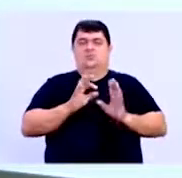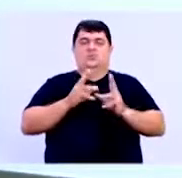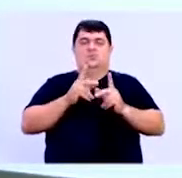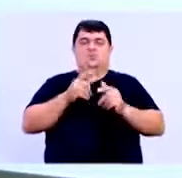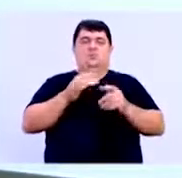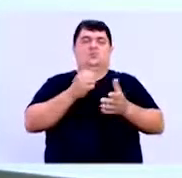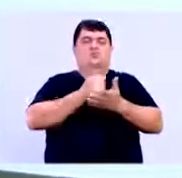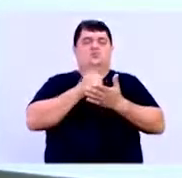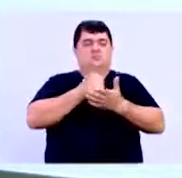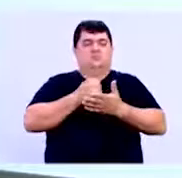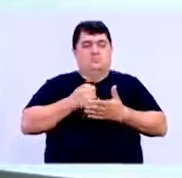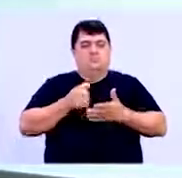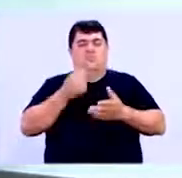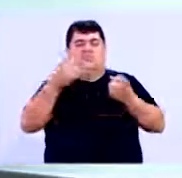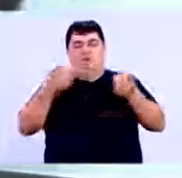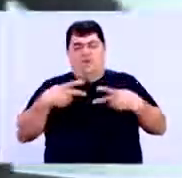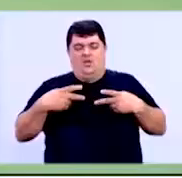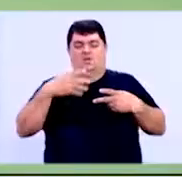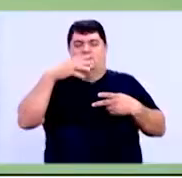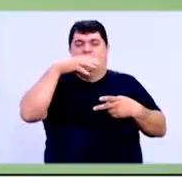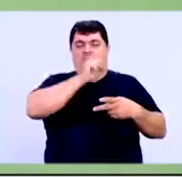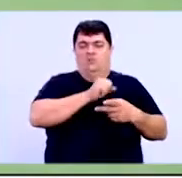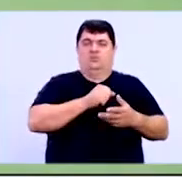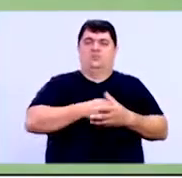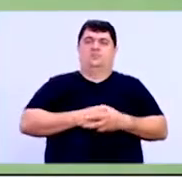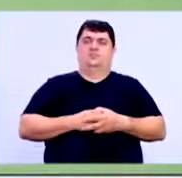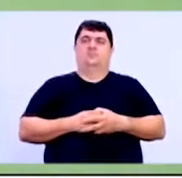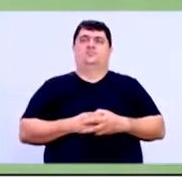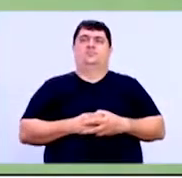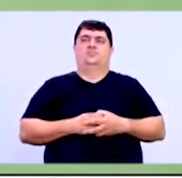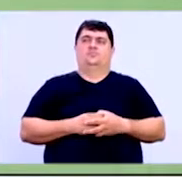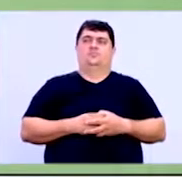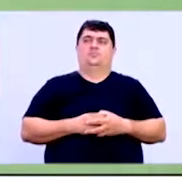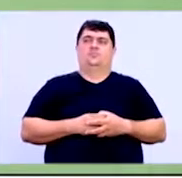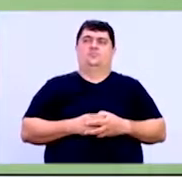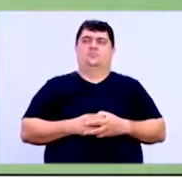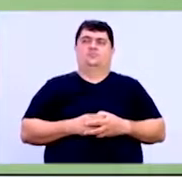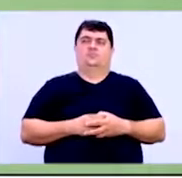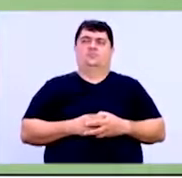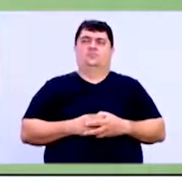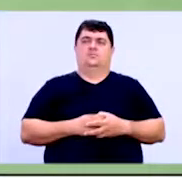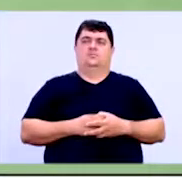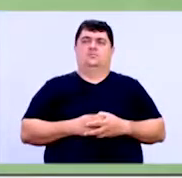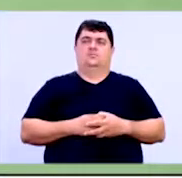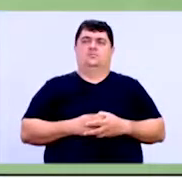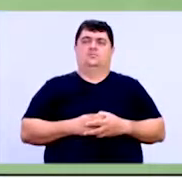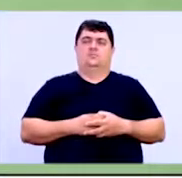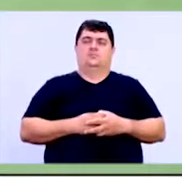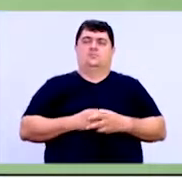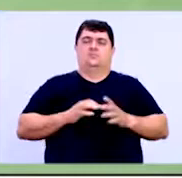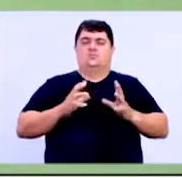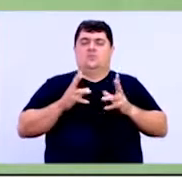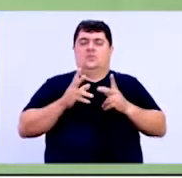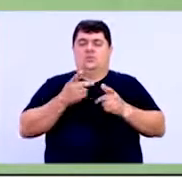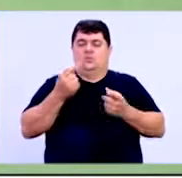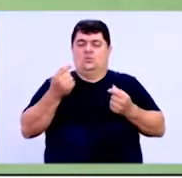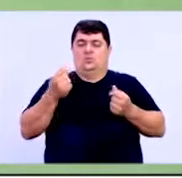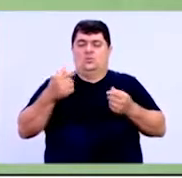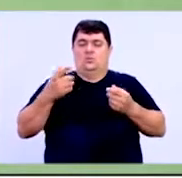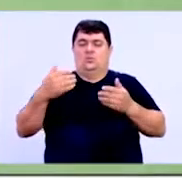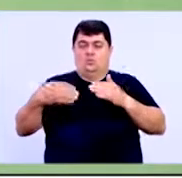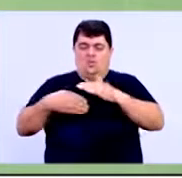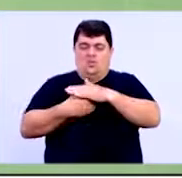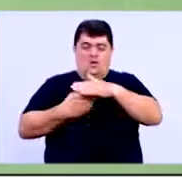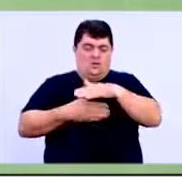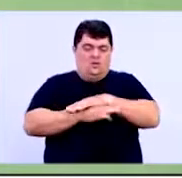da forma correta. Então, a gente está falando todas as entradas e saídas de valores, né?